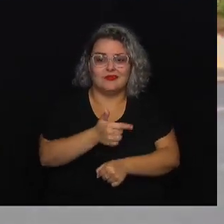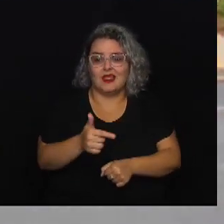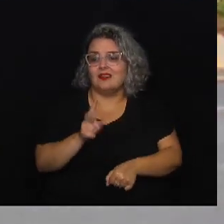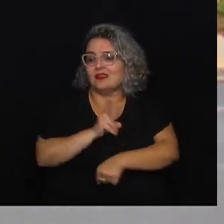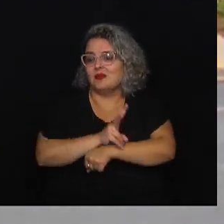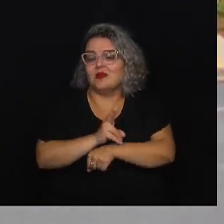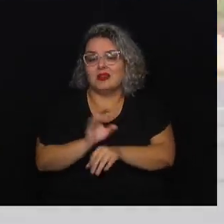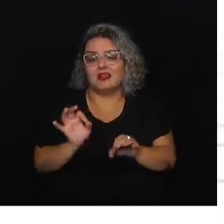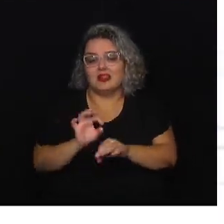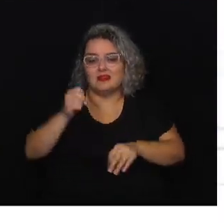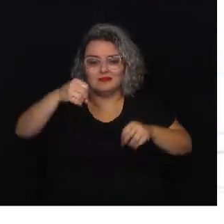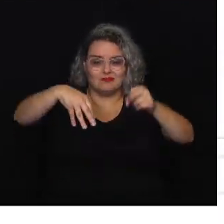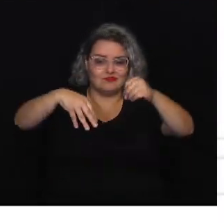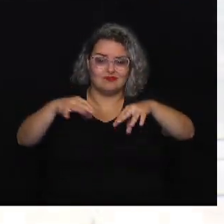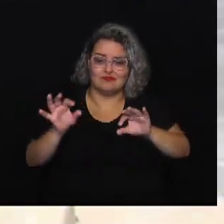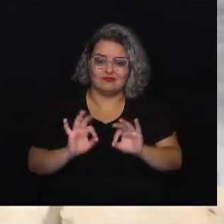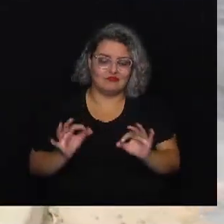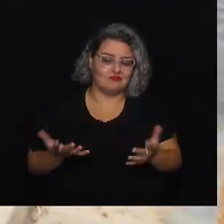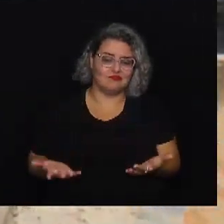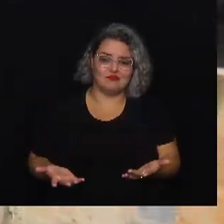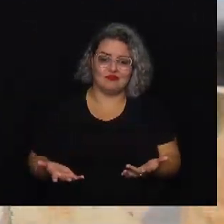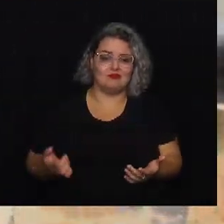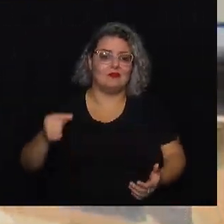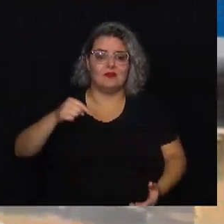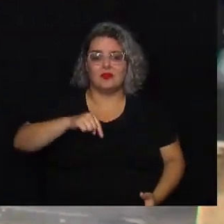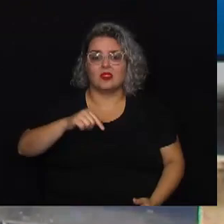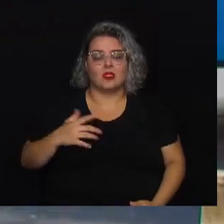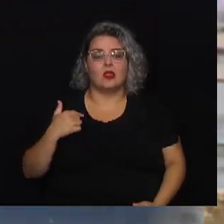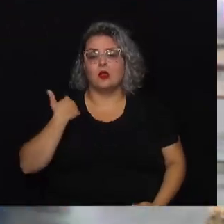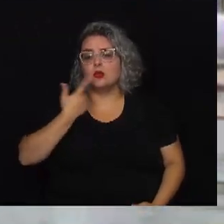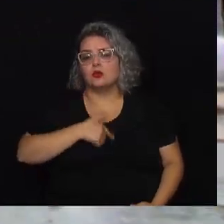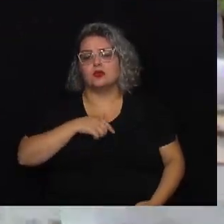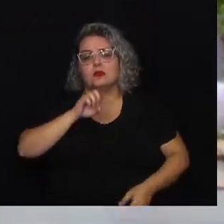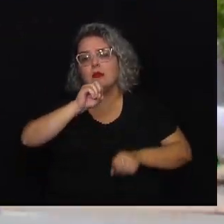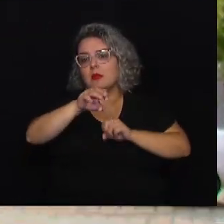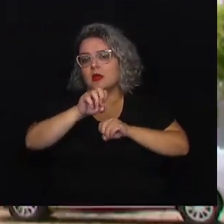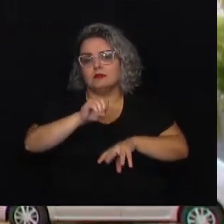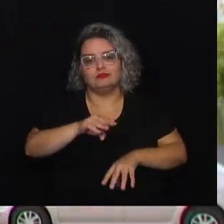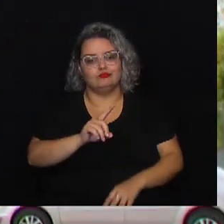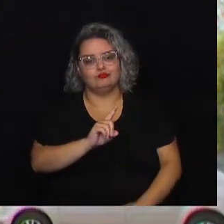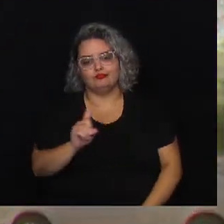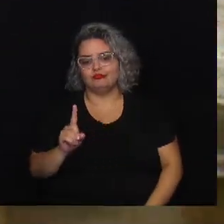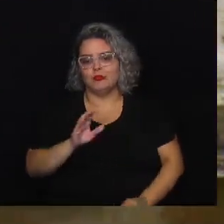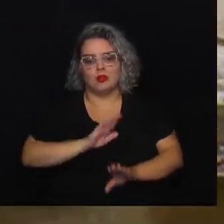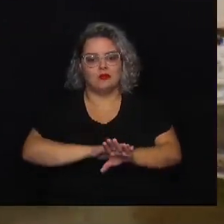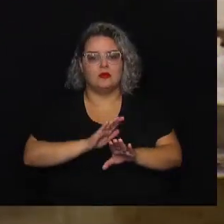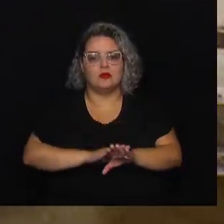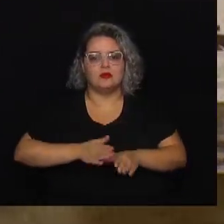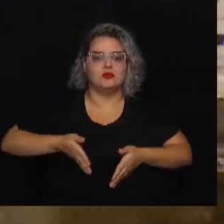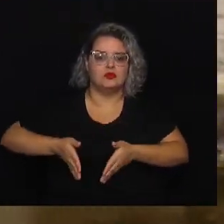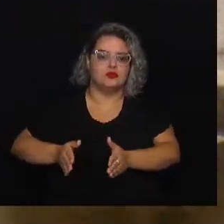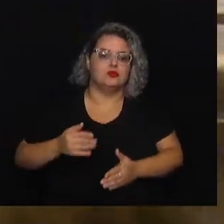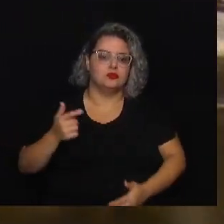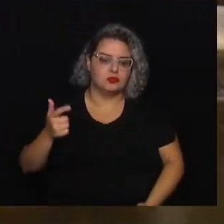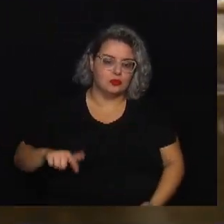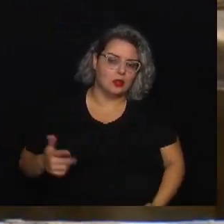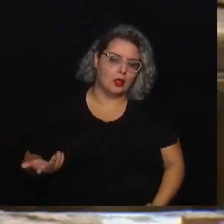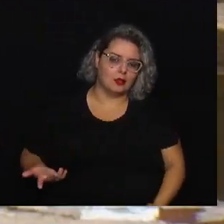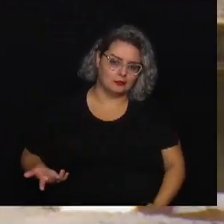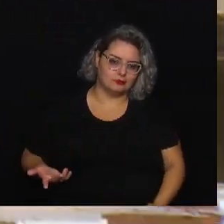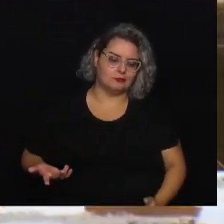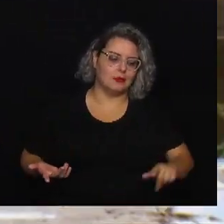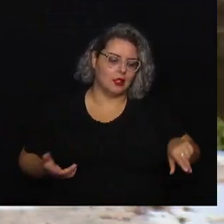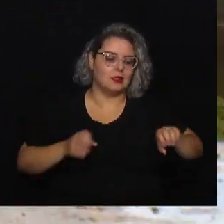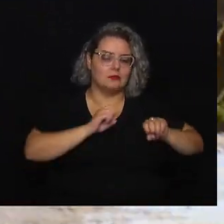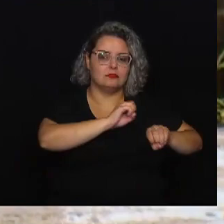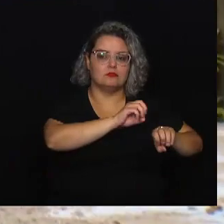sem iluminação. Mesmo aqui o nosso farol aqui que não funciona de um lado da rodovia, da via, né? E o terminal